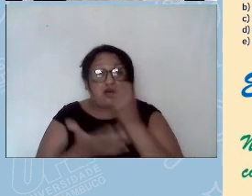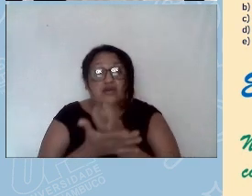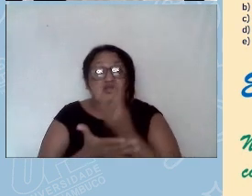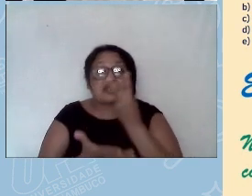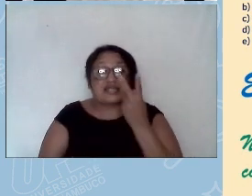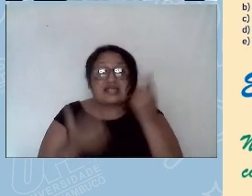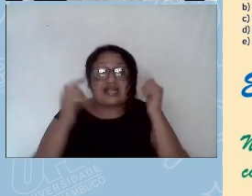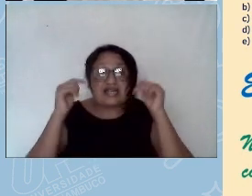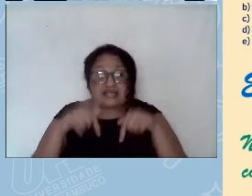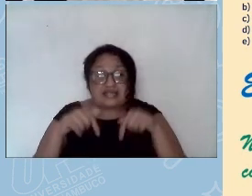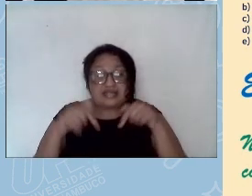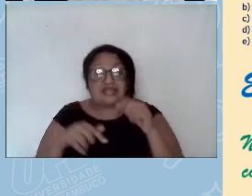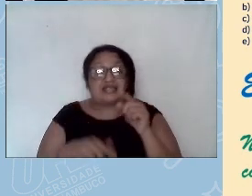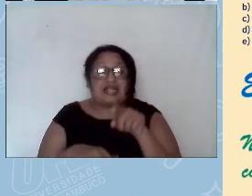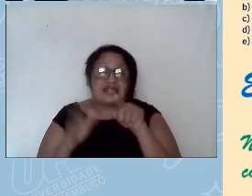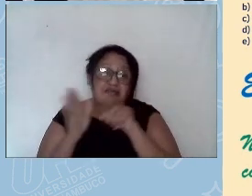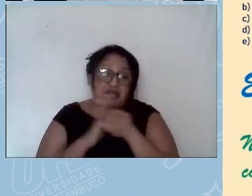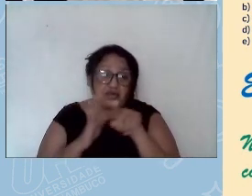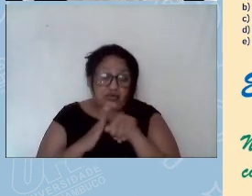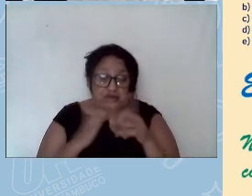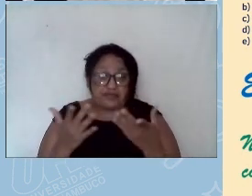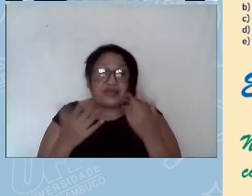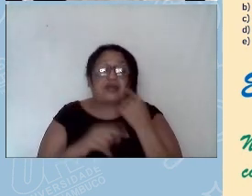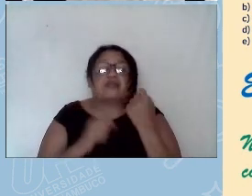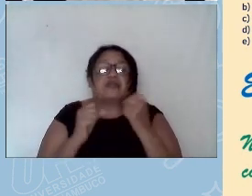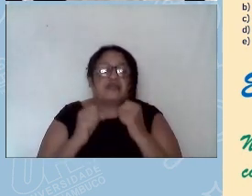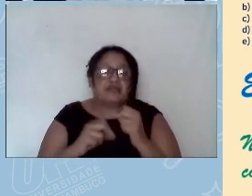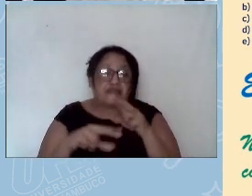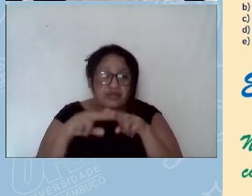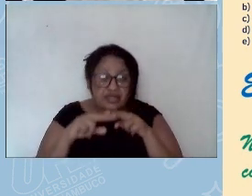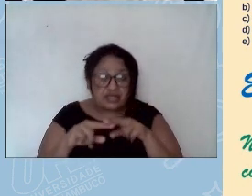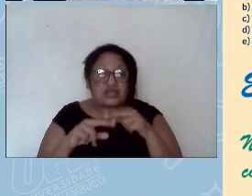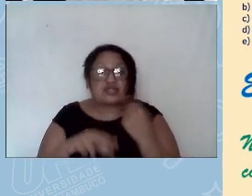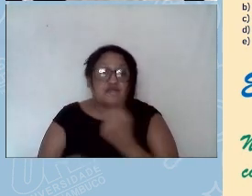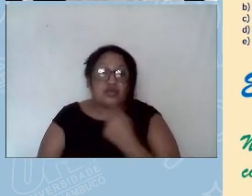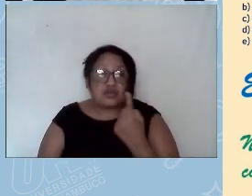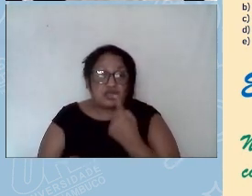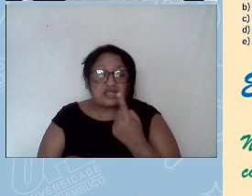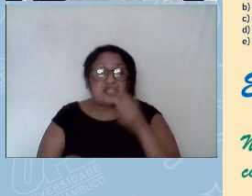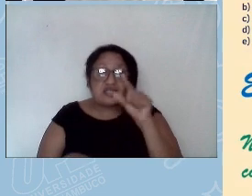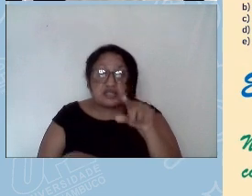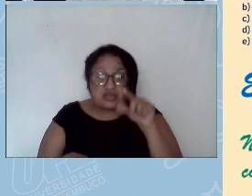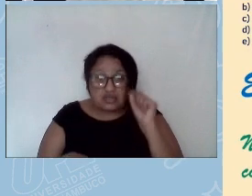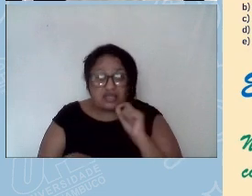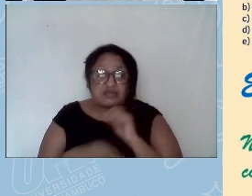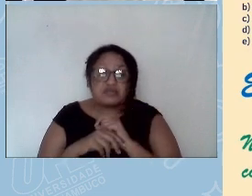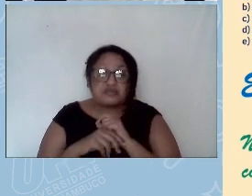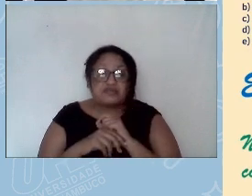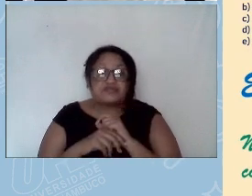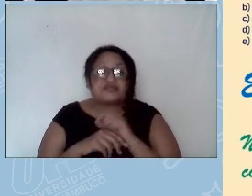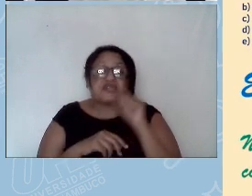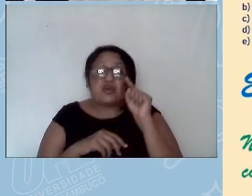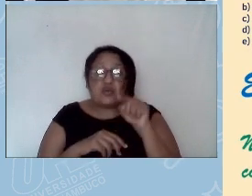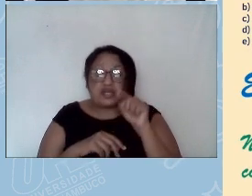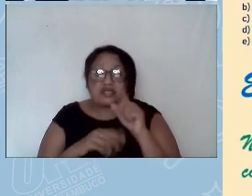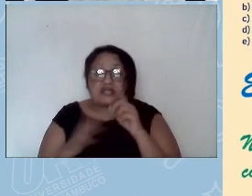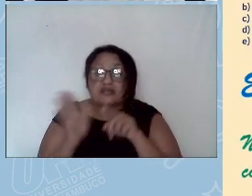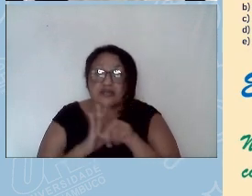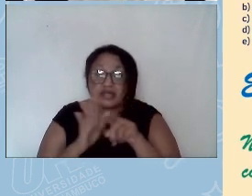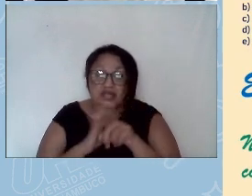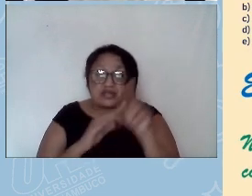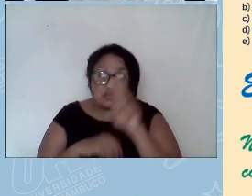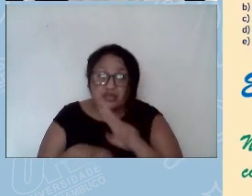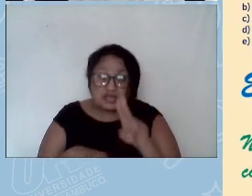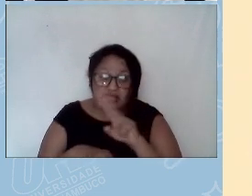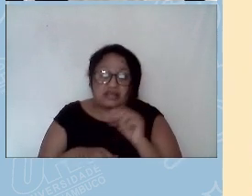aqui nesta questão por isso que nós optamos por esta também por este item aqui no exame